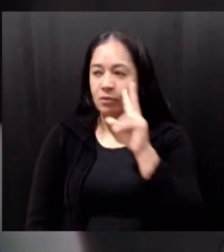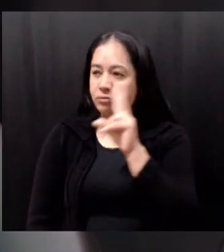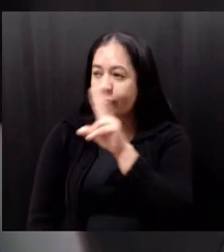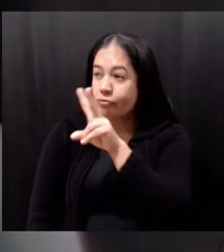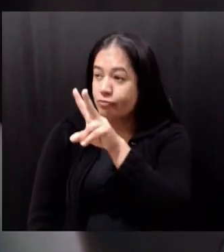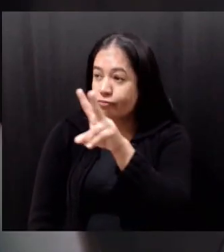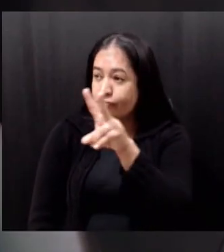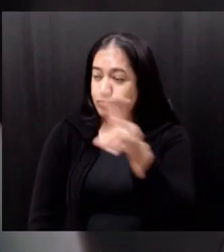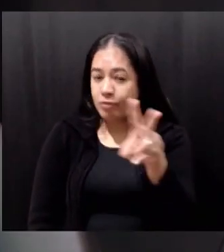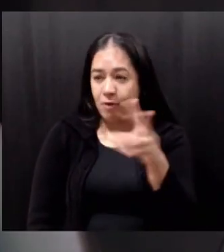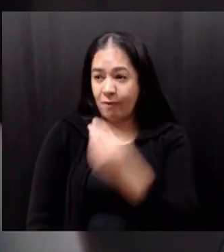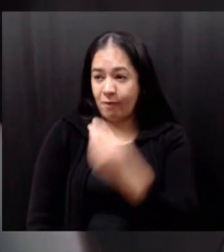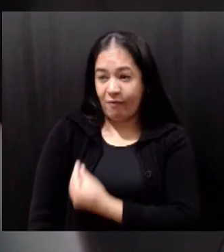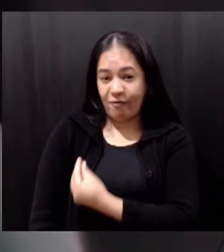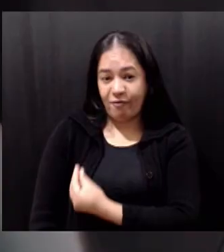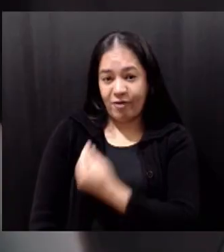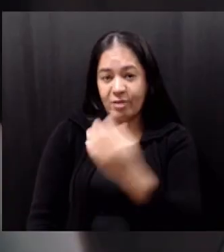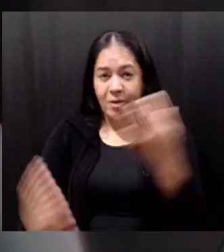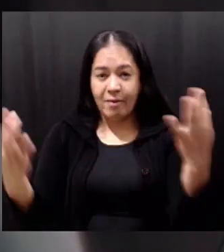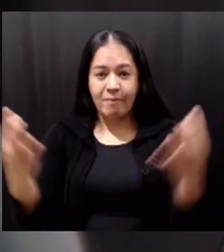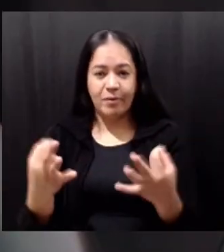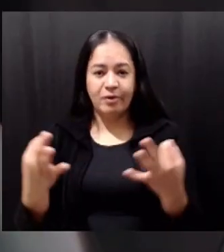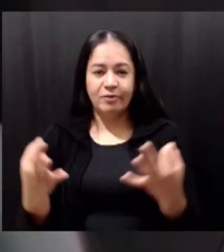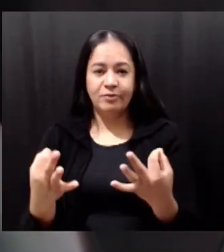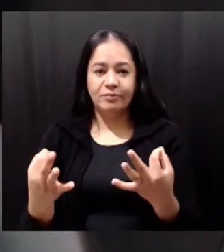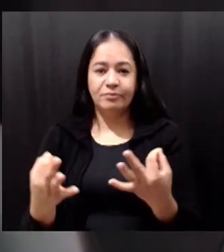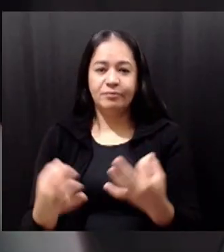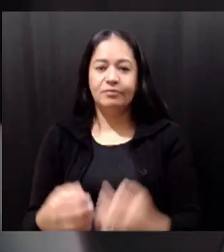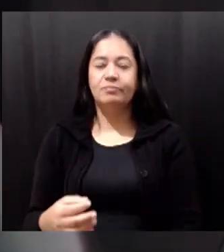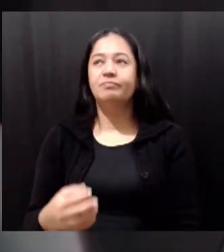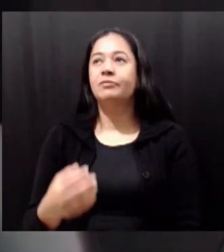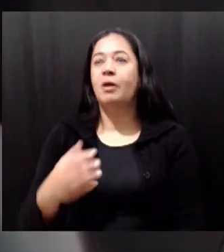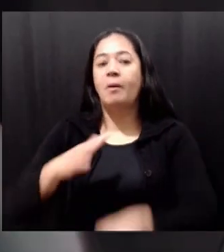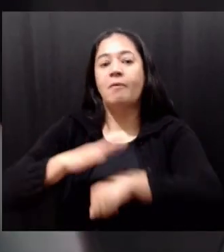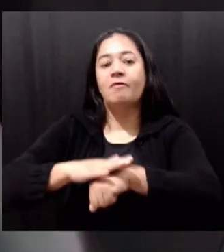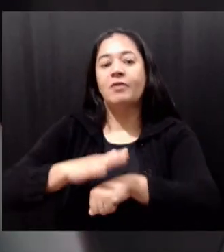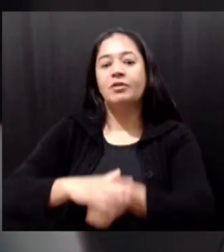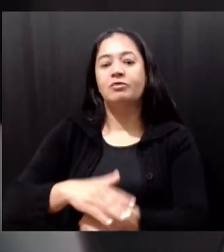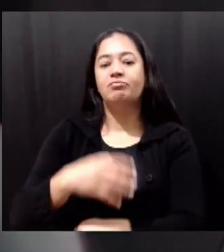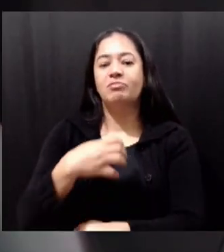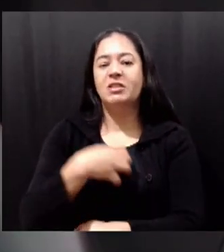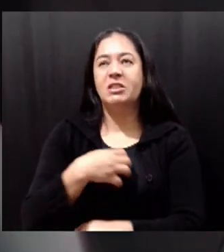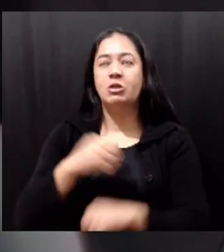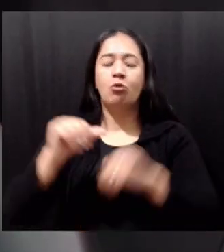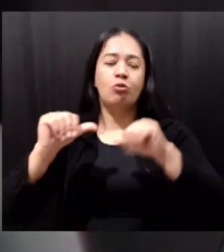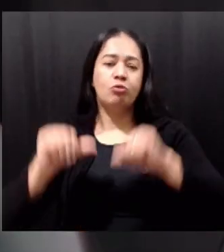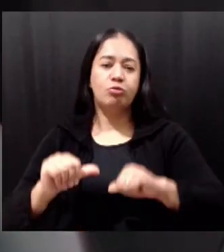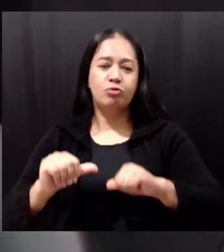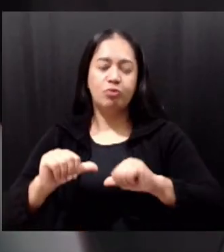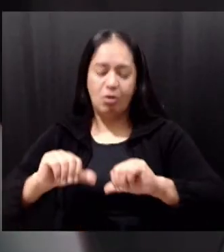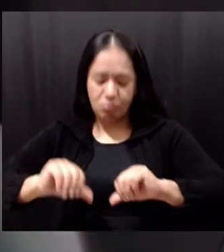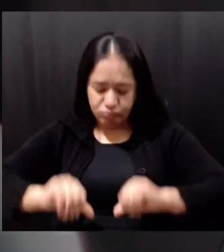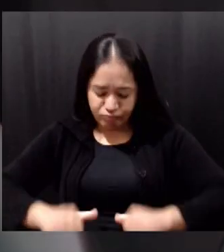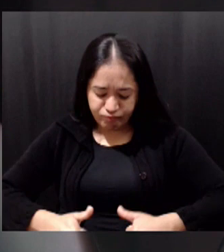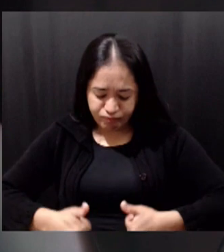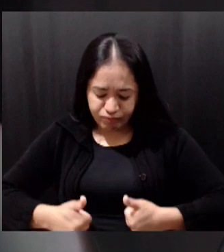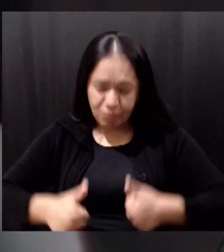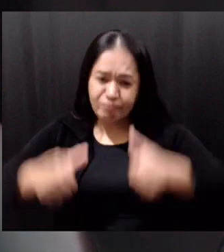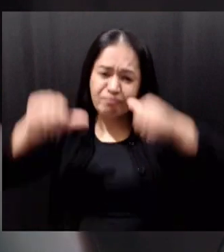perfeita, um recorte, produz uma sensação de insuficiência, uma Exato. baixa autoestima, uma baixa autoconfiança,